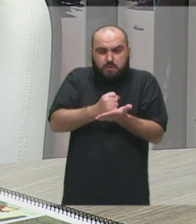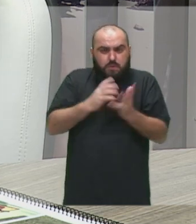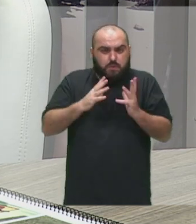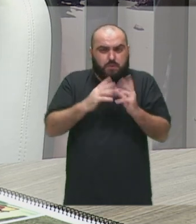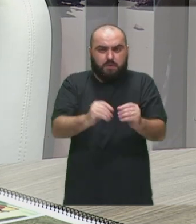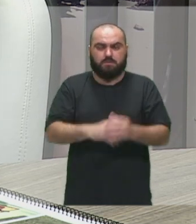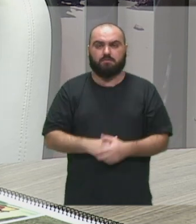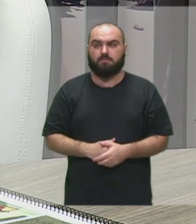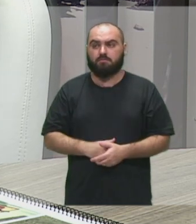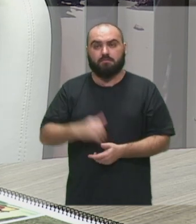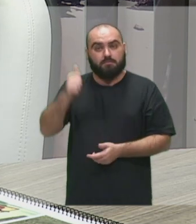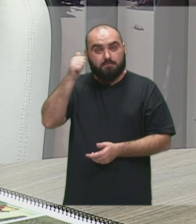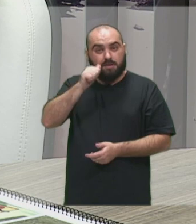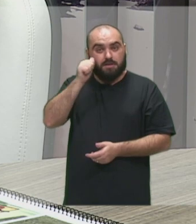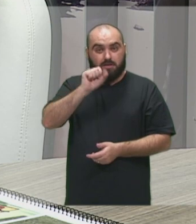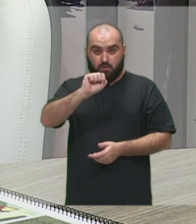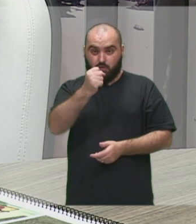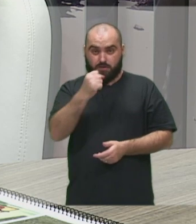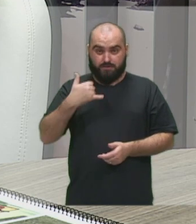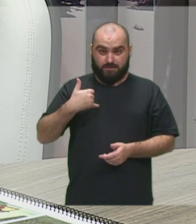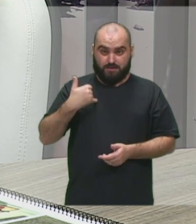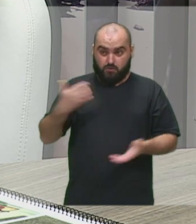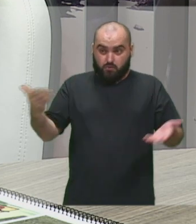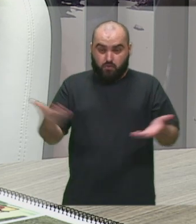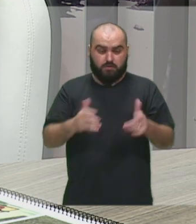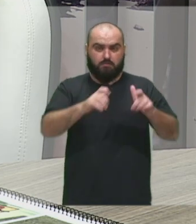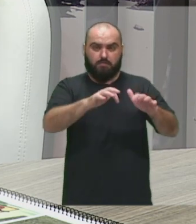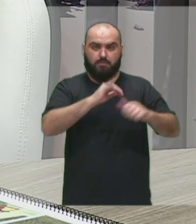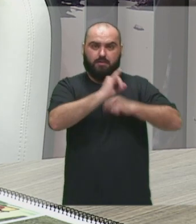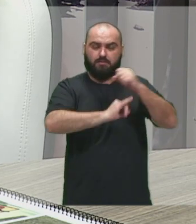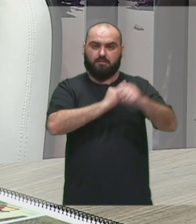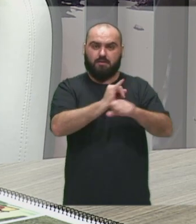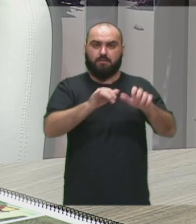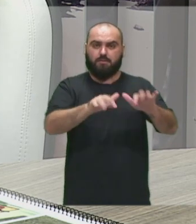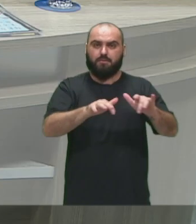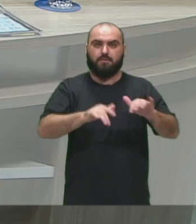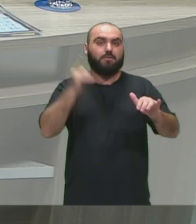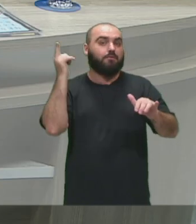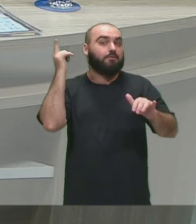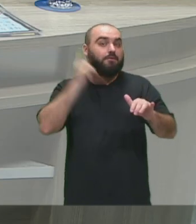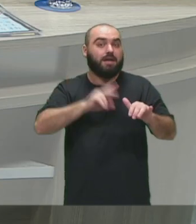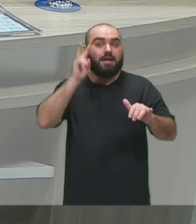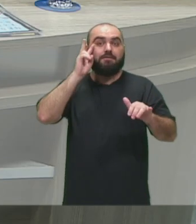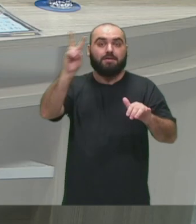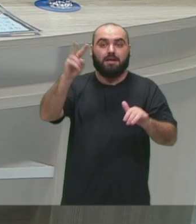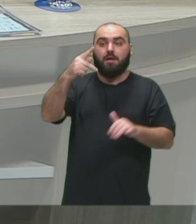Uma menina de 8 anos hoje, ela tem acesso à internet, ela vai ter acesso à pornografia.